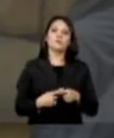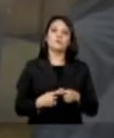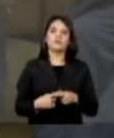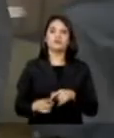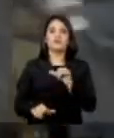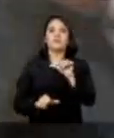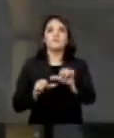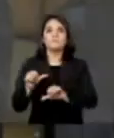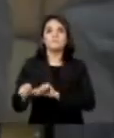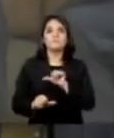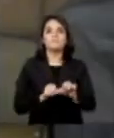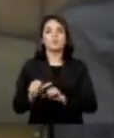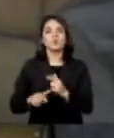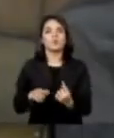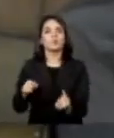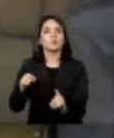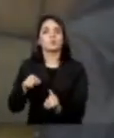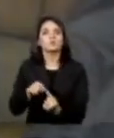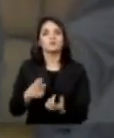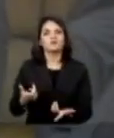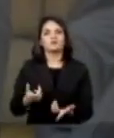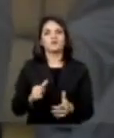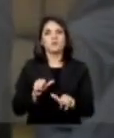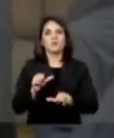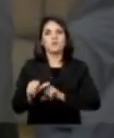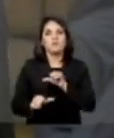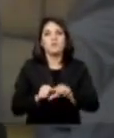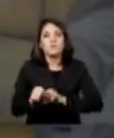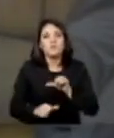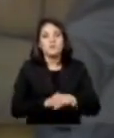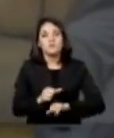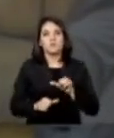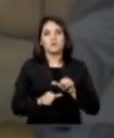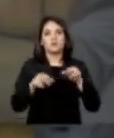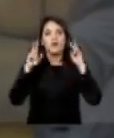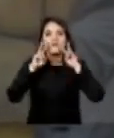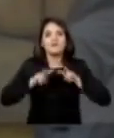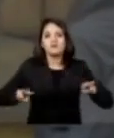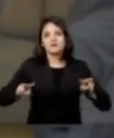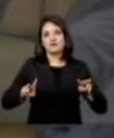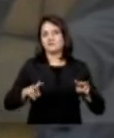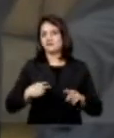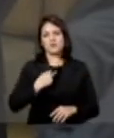ares, mudaram-se as luzes. Isso é inadmissível.